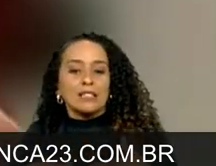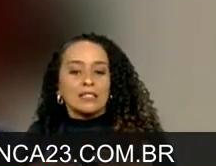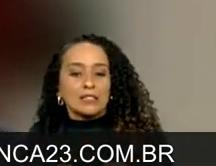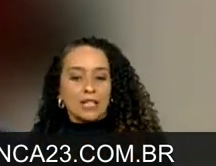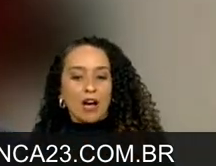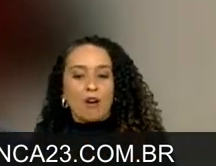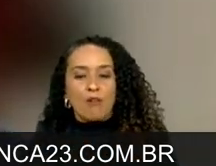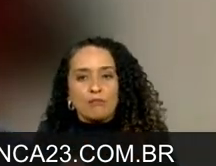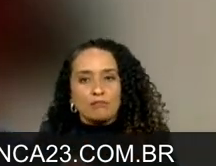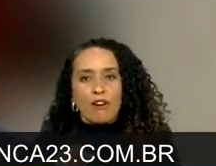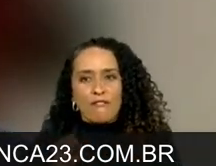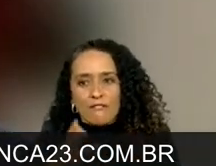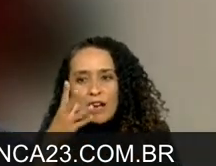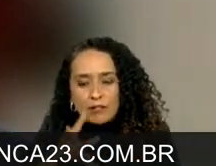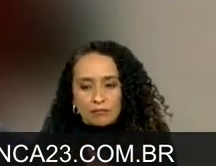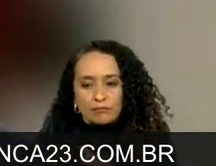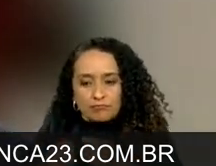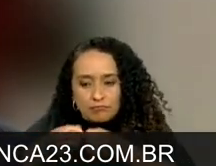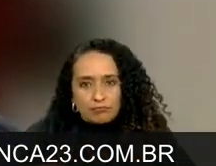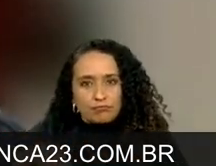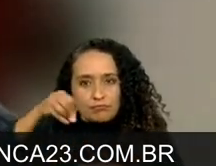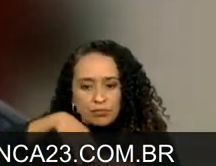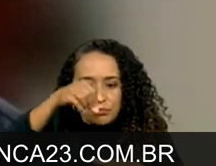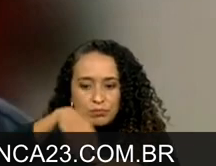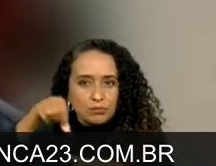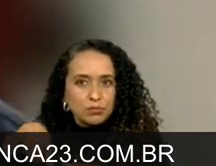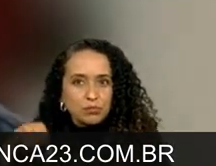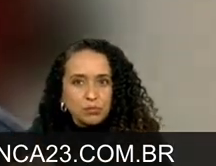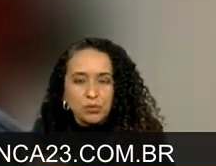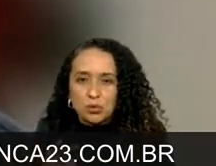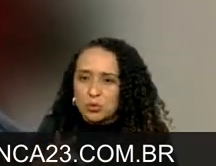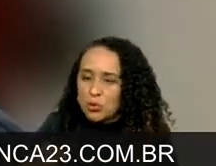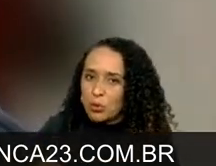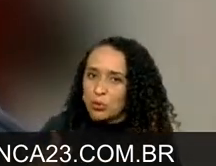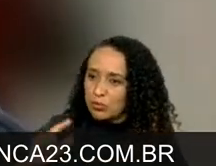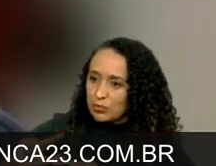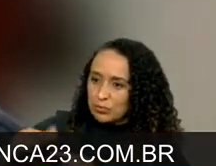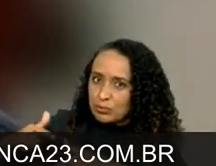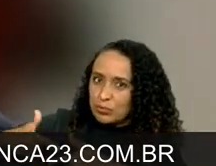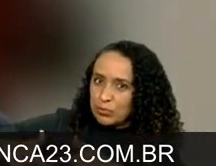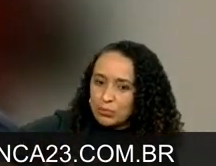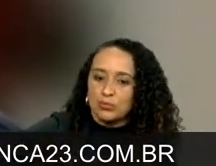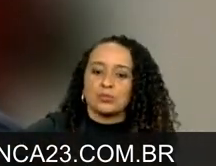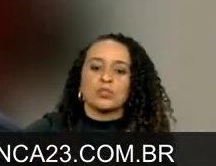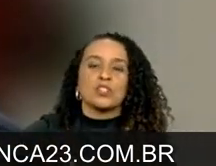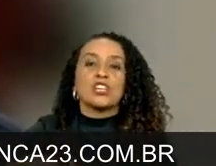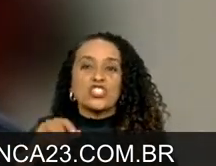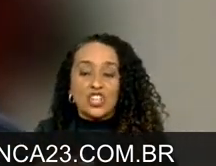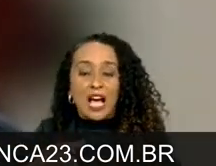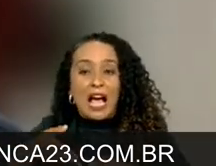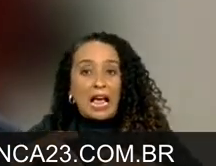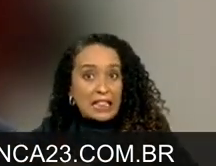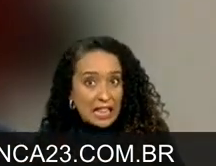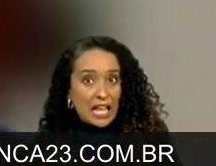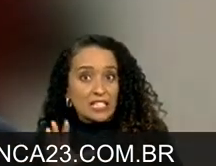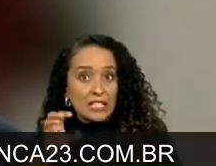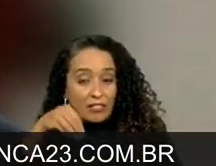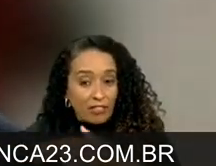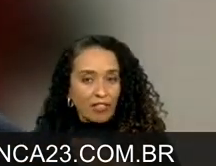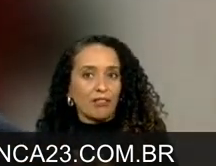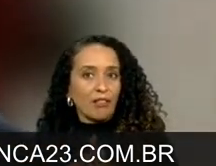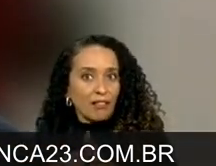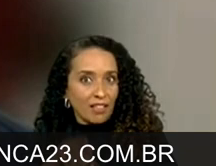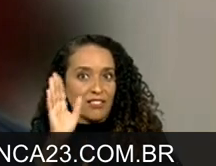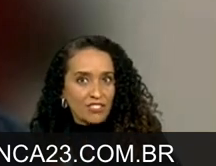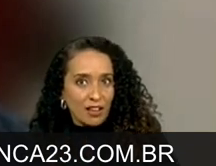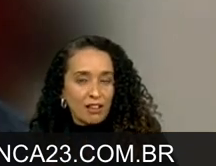se procriando em todos os seus descendentes ali desse cruzamento já nascem com a Wolbachia e a